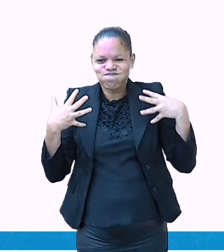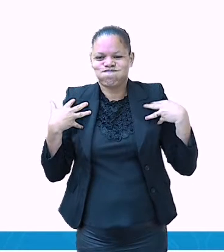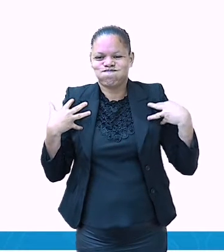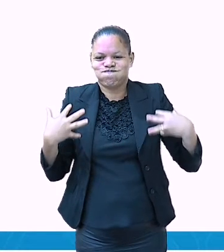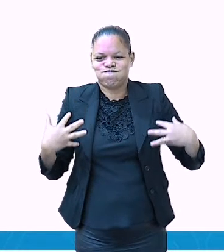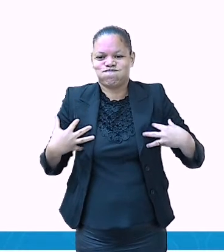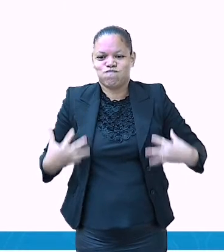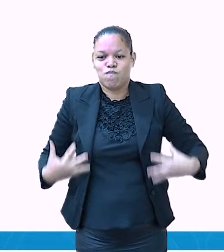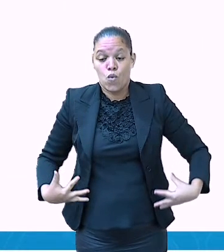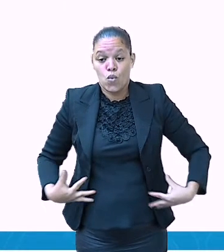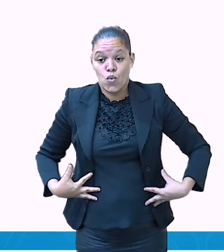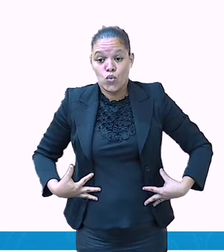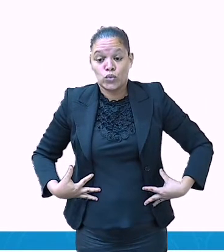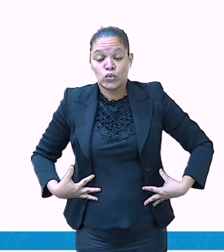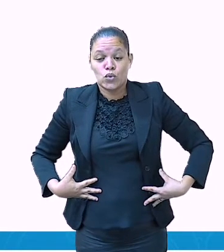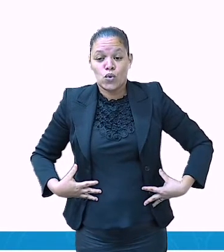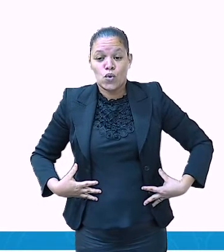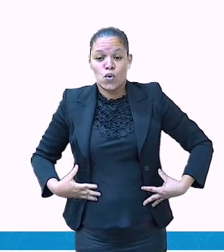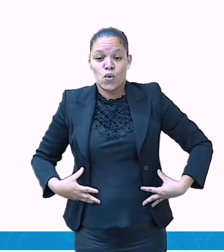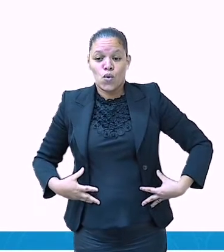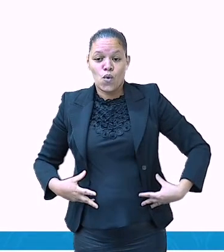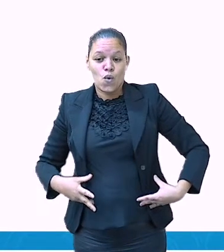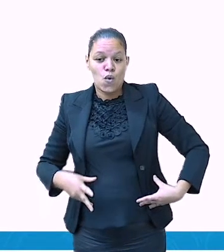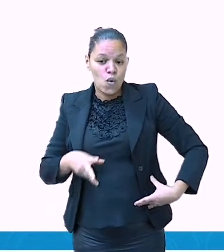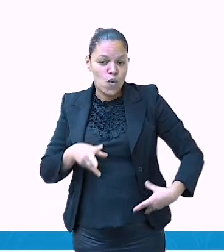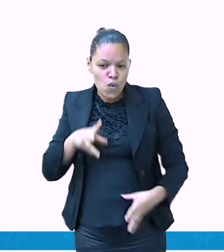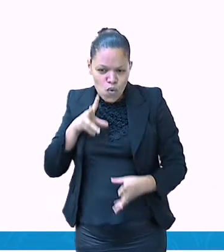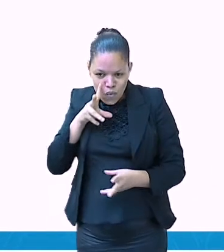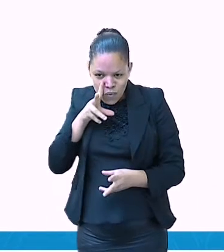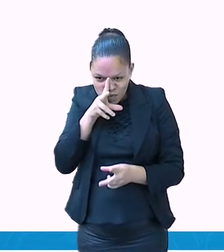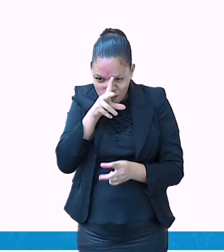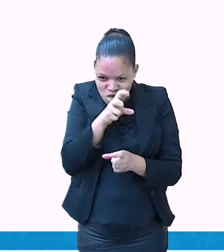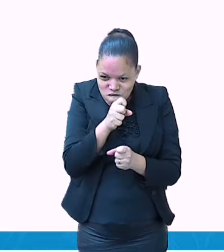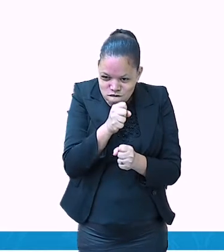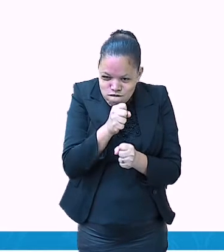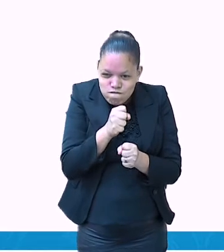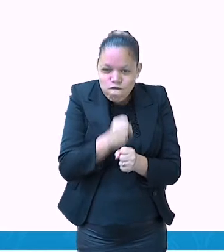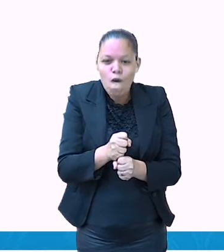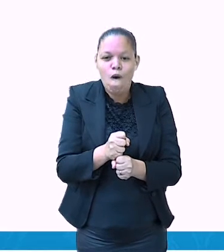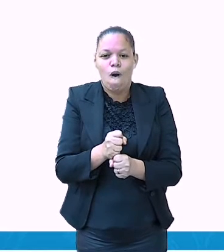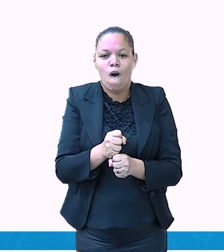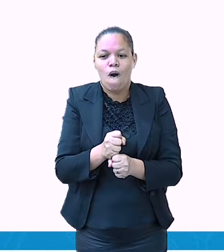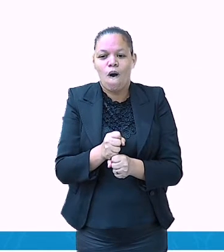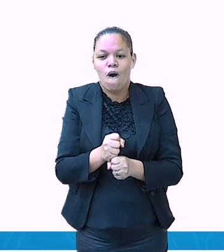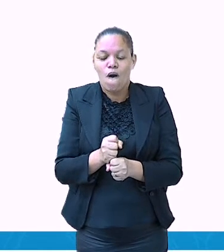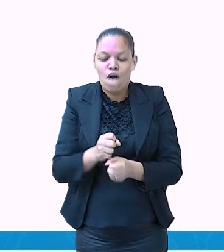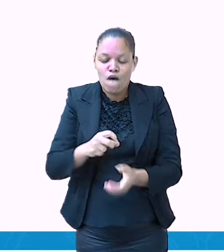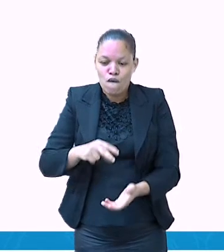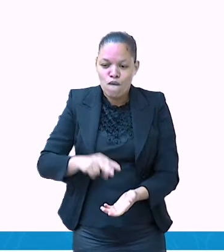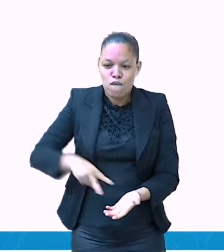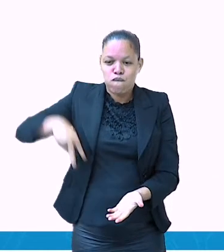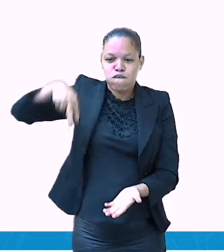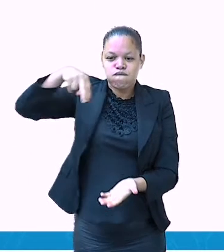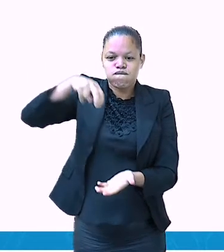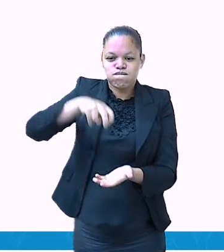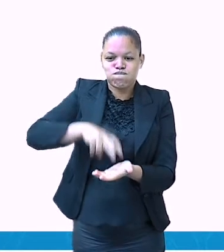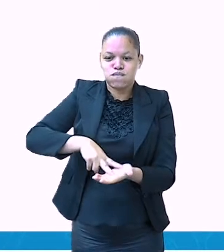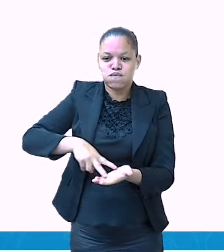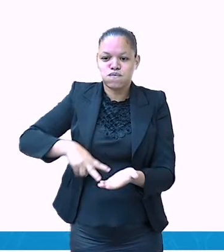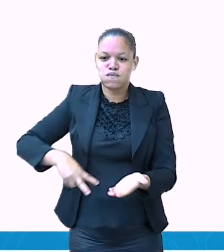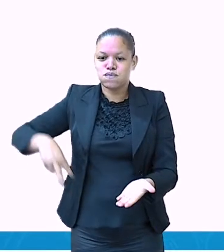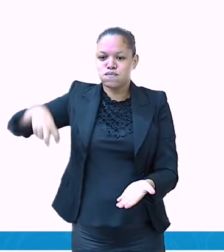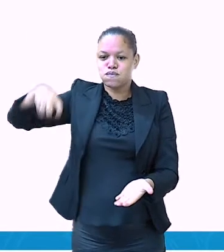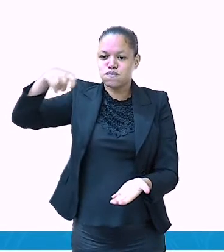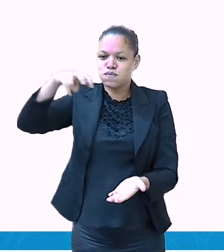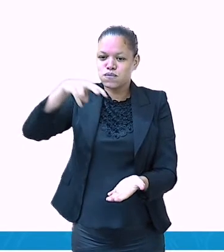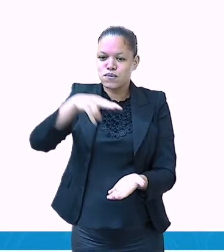não rastejam, eles saltam, eles pulam. Tá? Então, por isso a estrutura óssea é mais